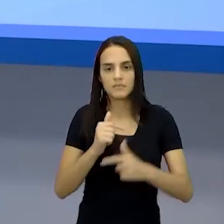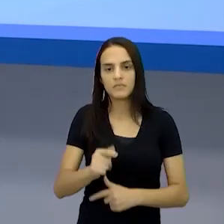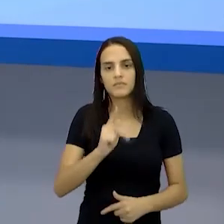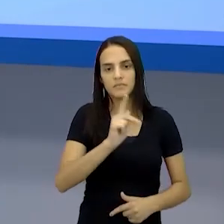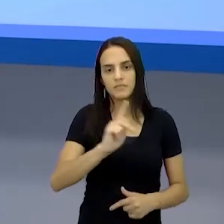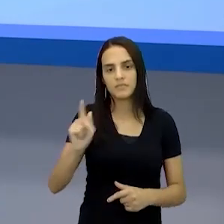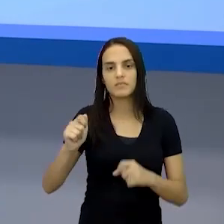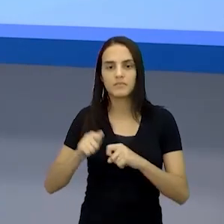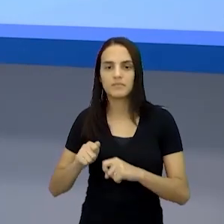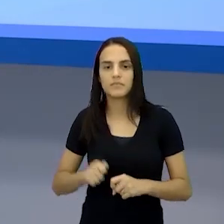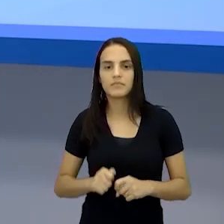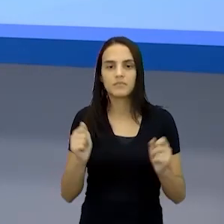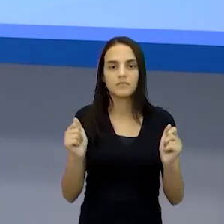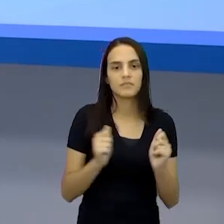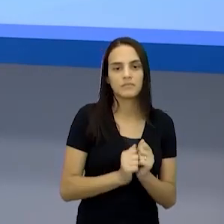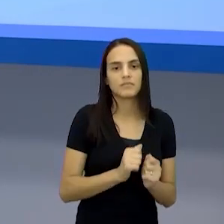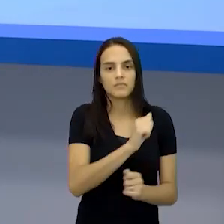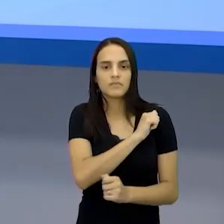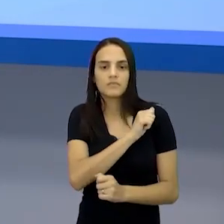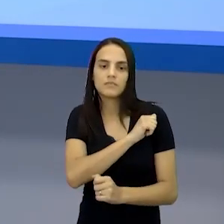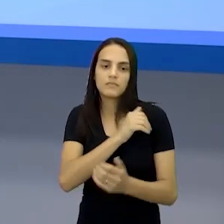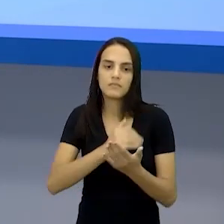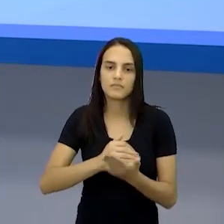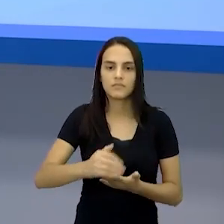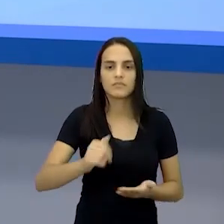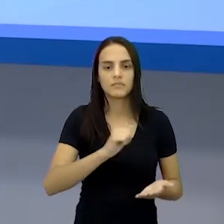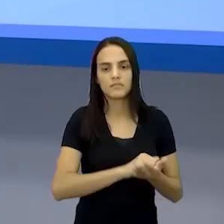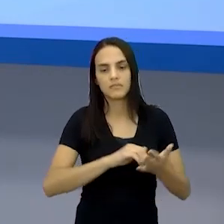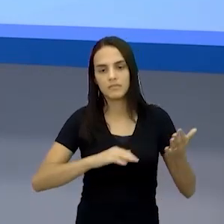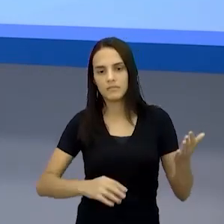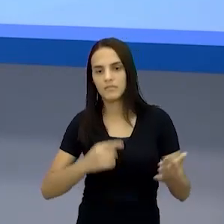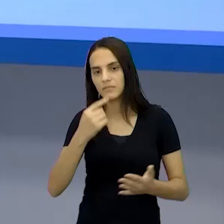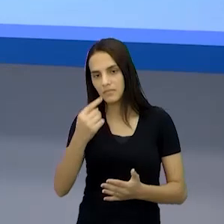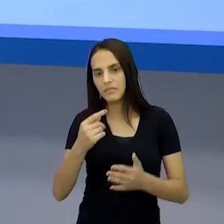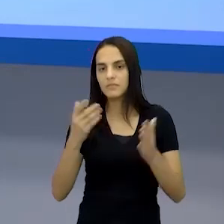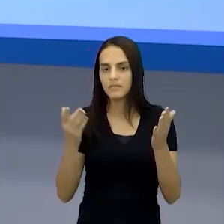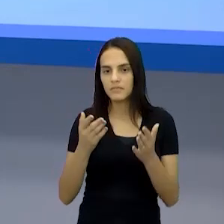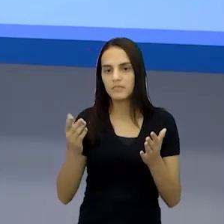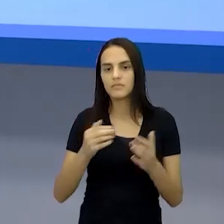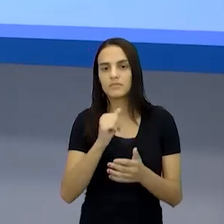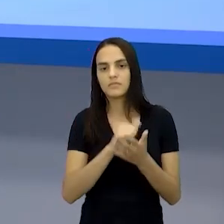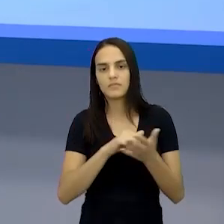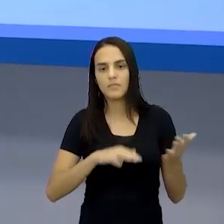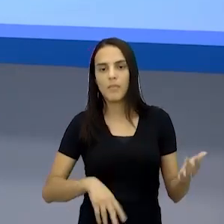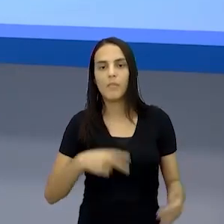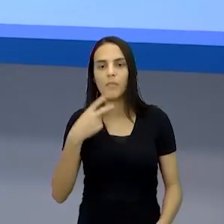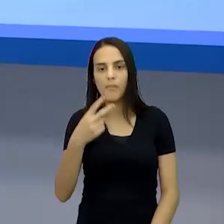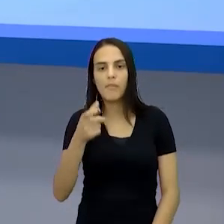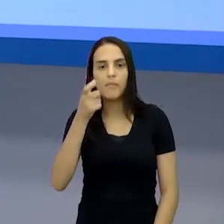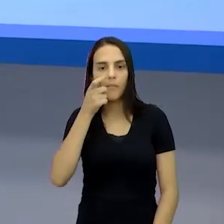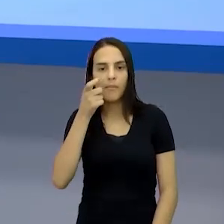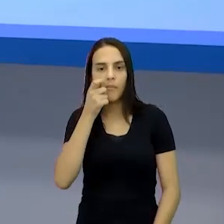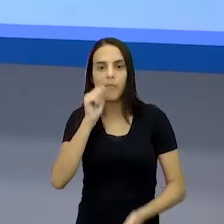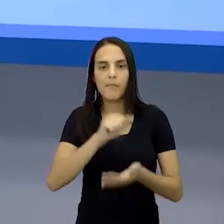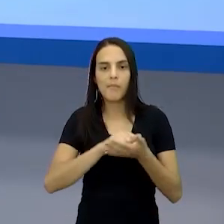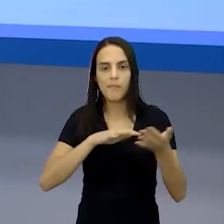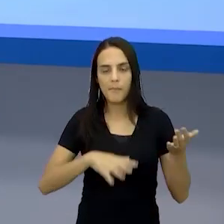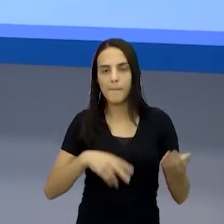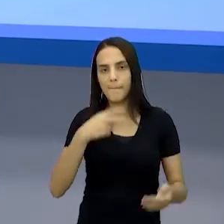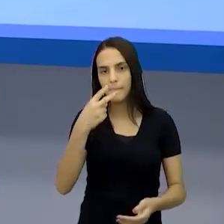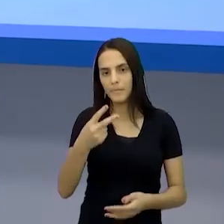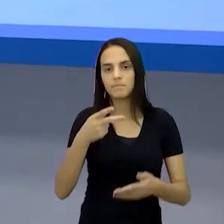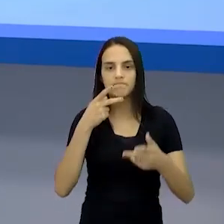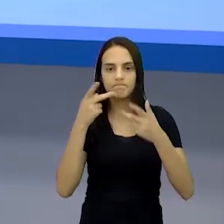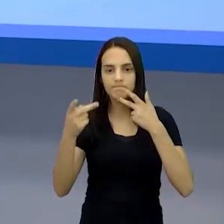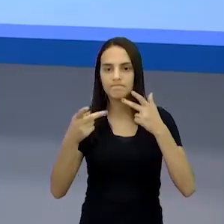fazer com o aluno, né? Começando aí na atividade 1, passando para a atividade 2. O interessante dessa atividade 2 é que ele fala